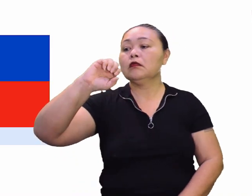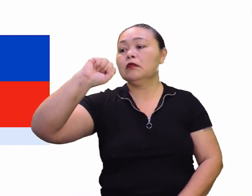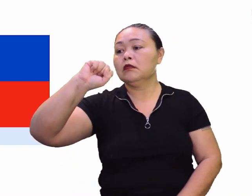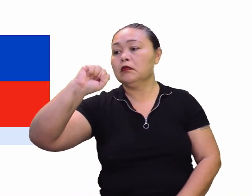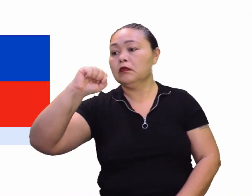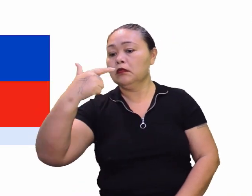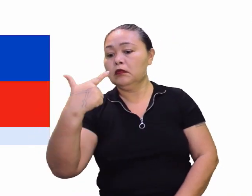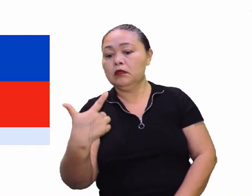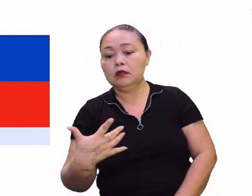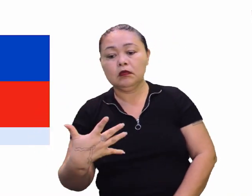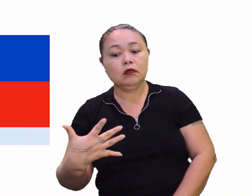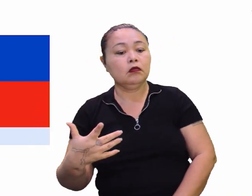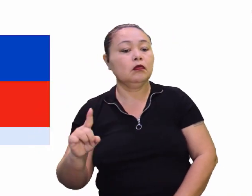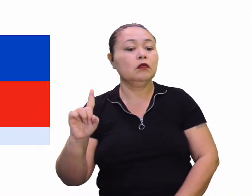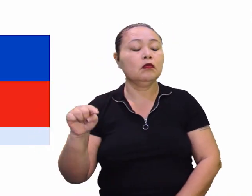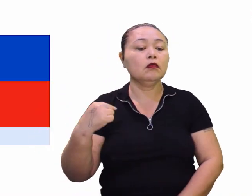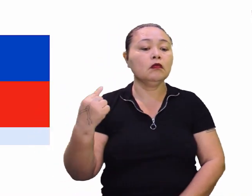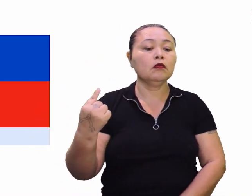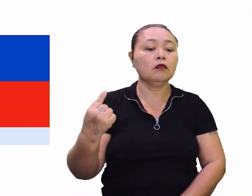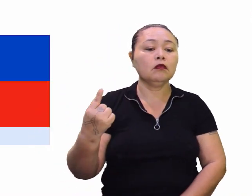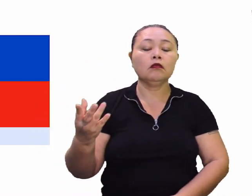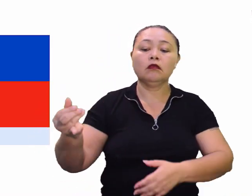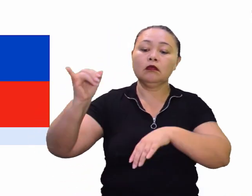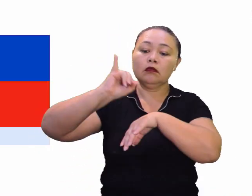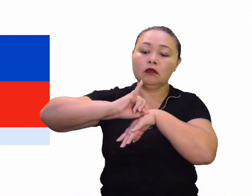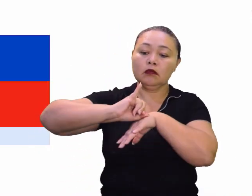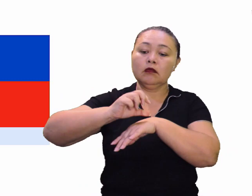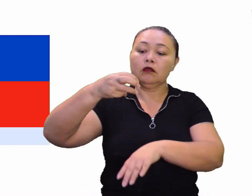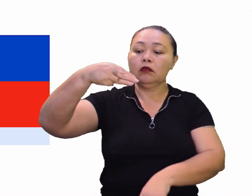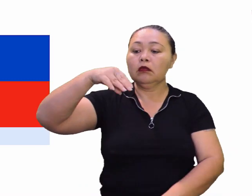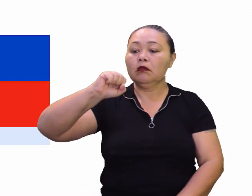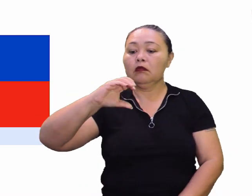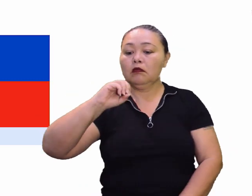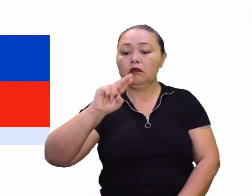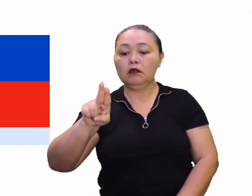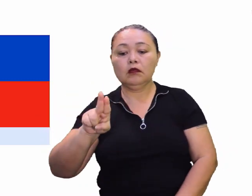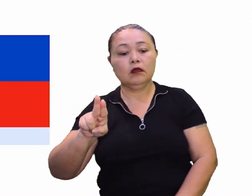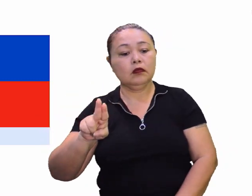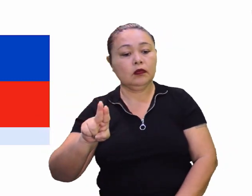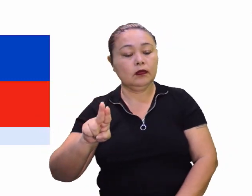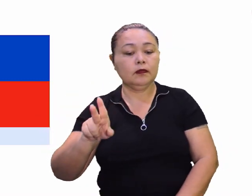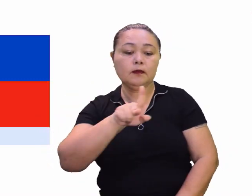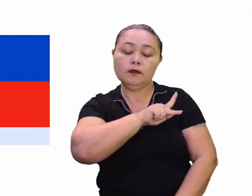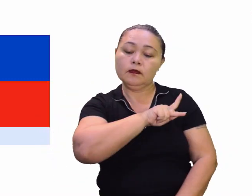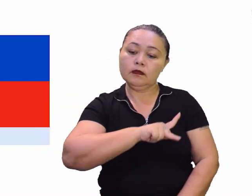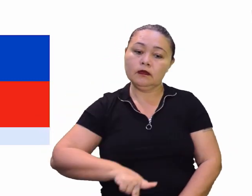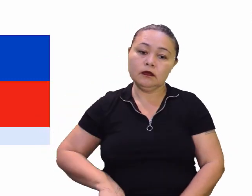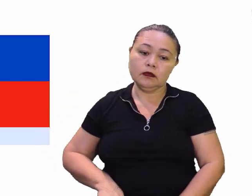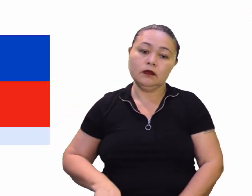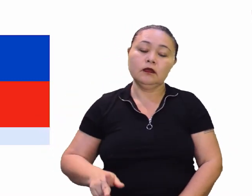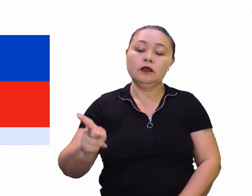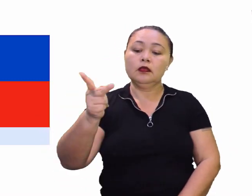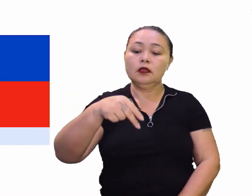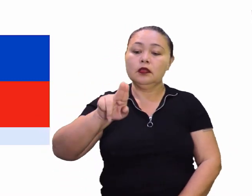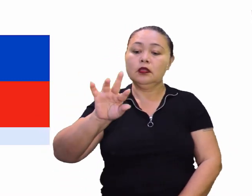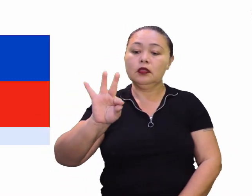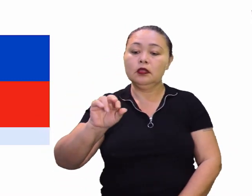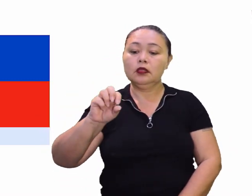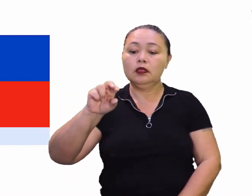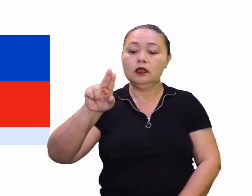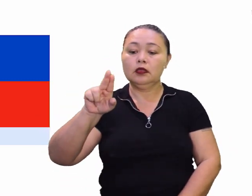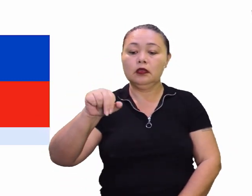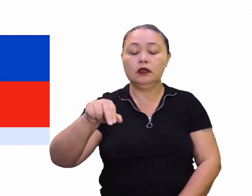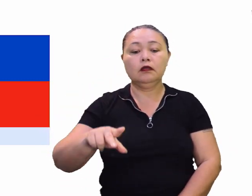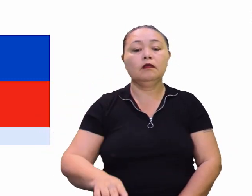0,824. A capital da Rússia é Moscou e o presidente é